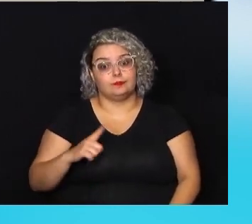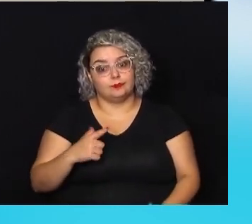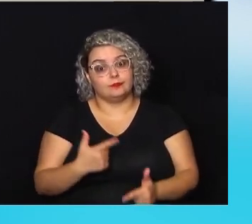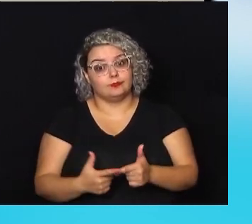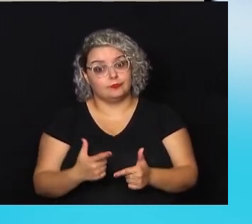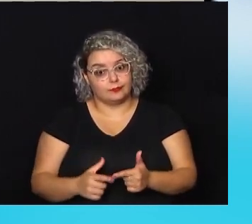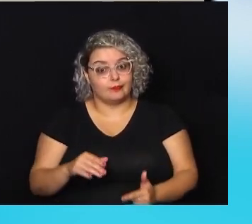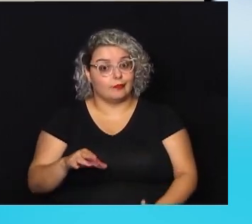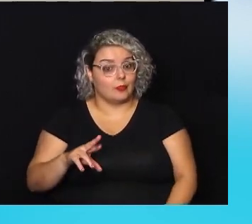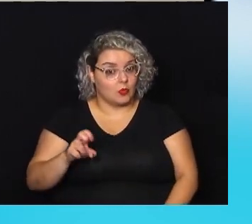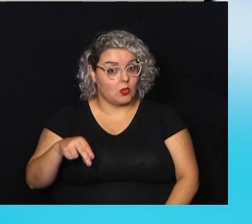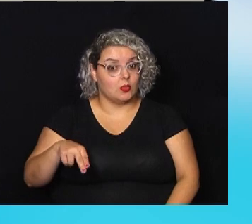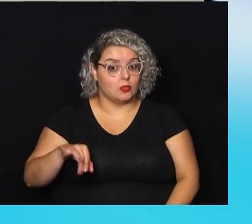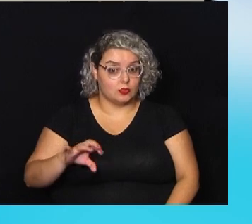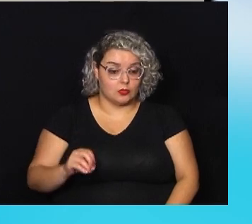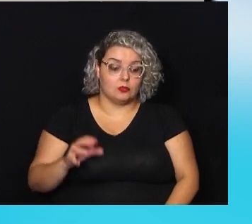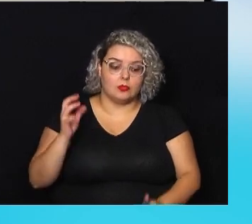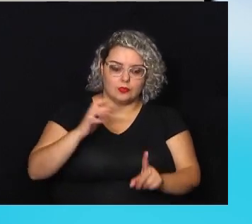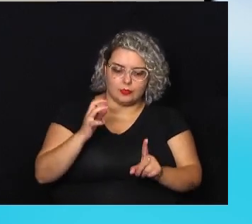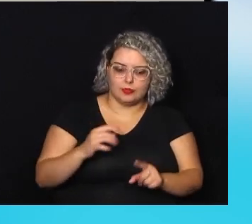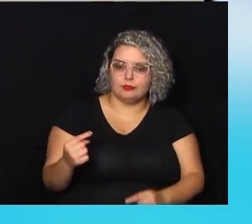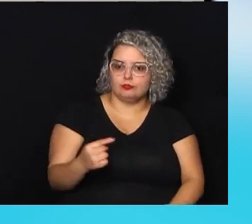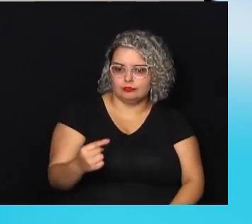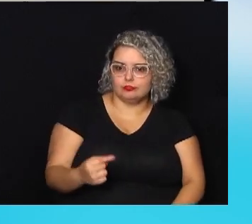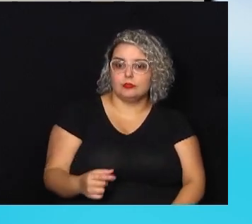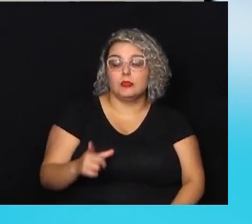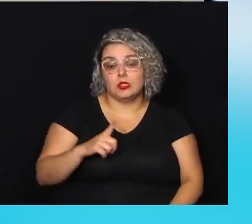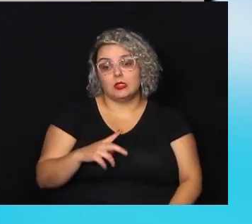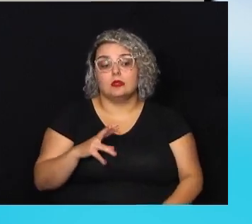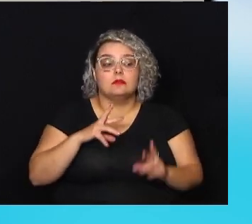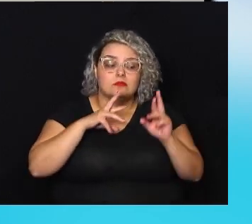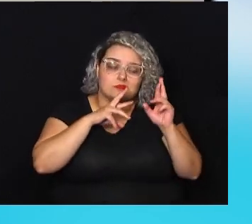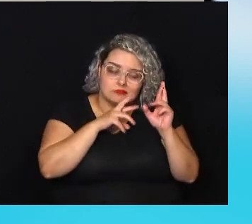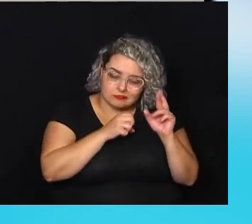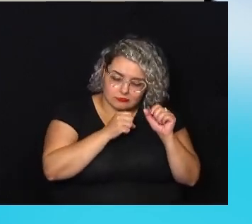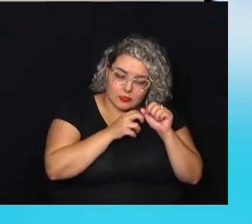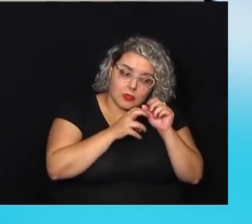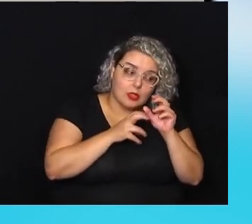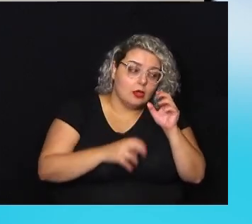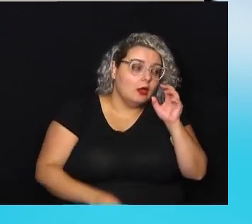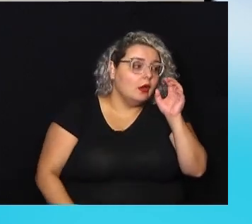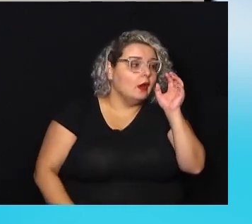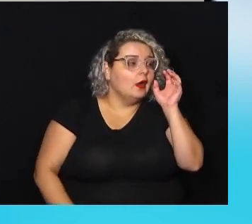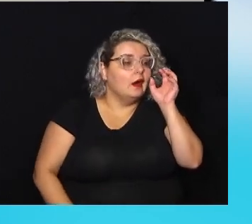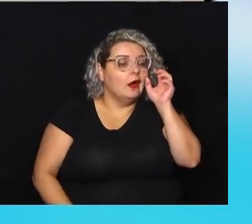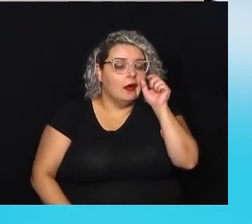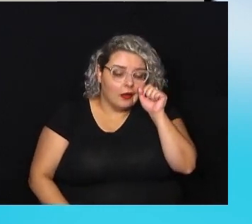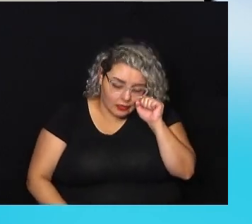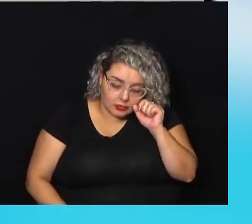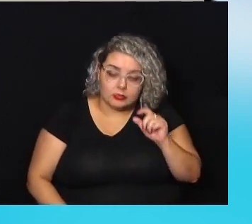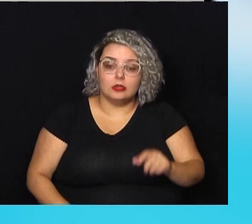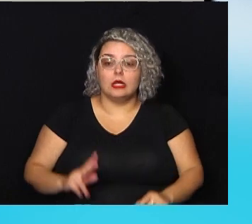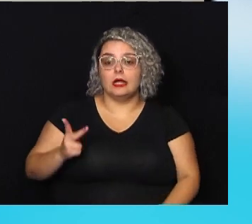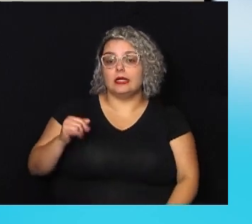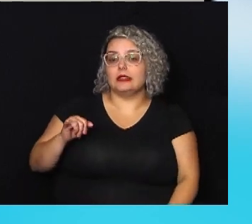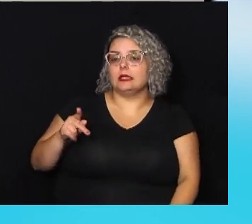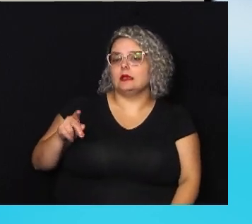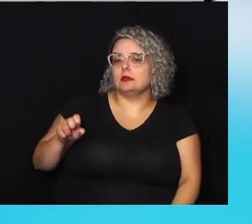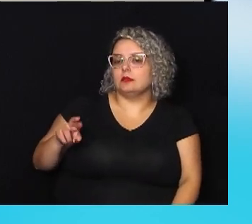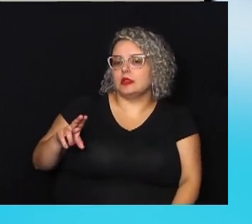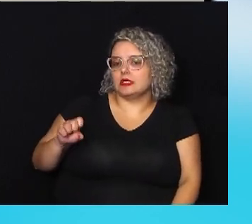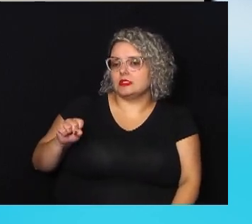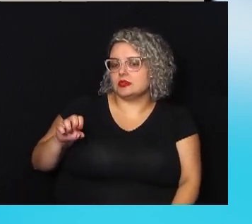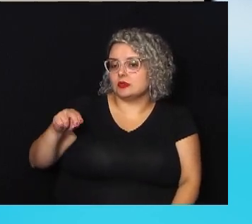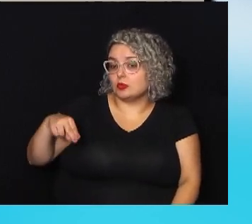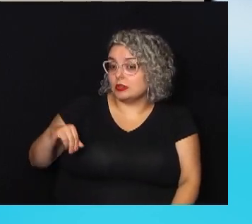de sono muito menor faz uma privação crônica que também vai interferir negativamente e causar sonolência. Então, uma série de outras questões,